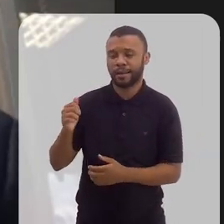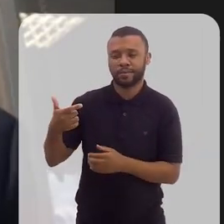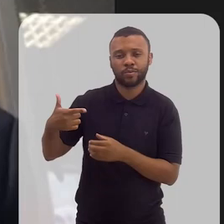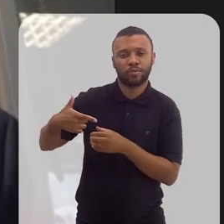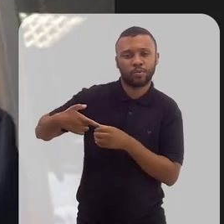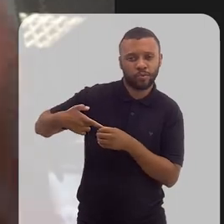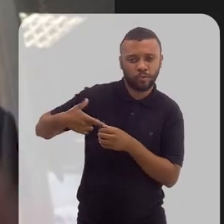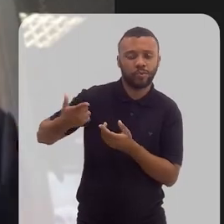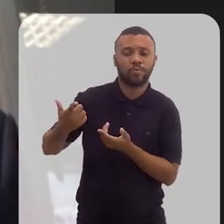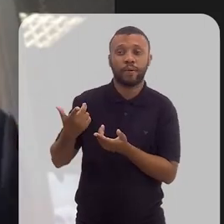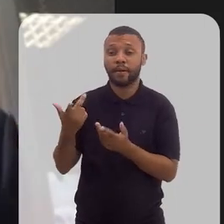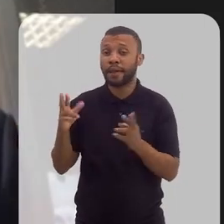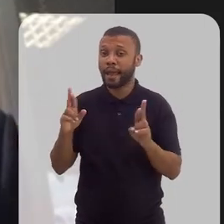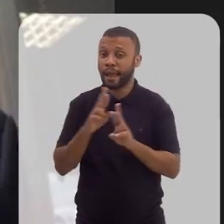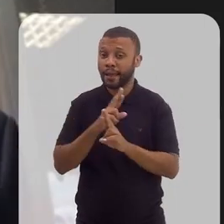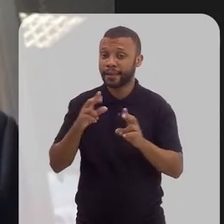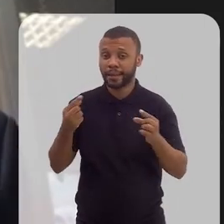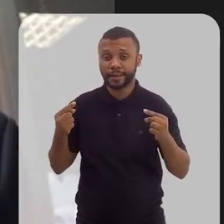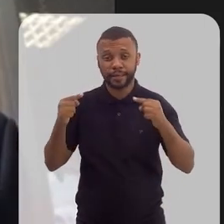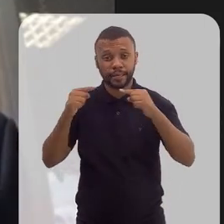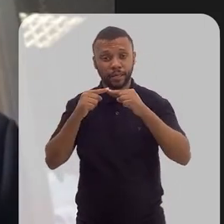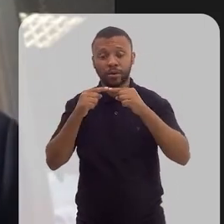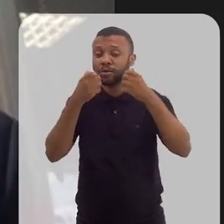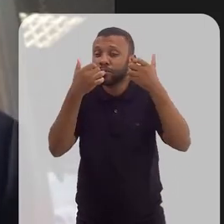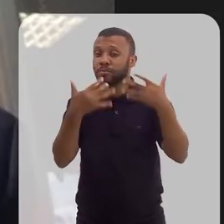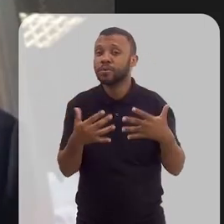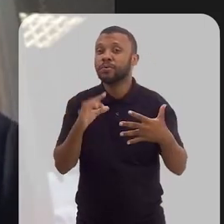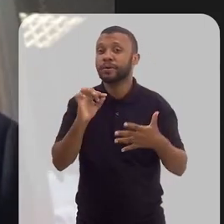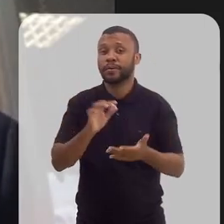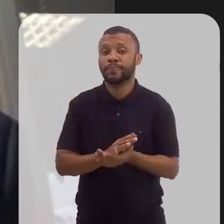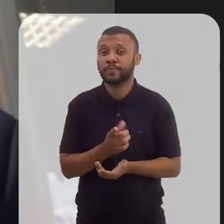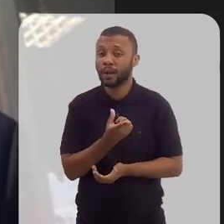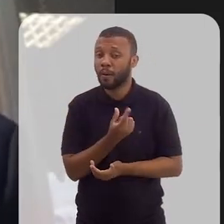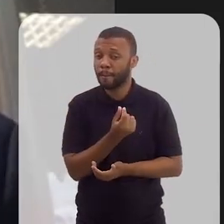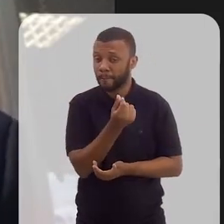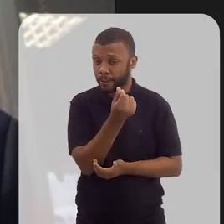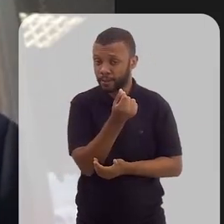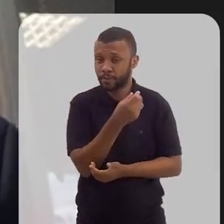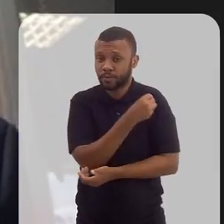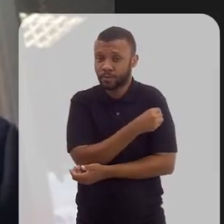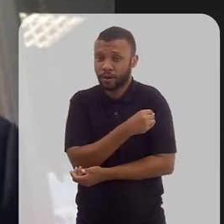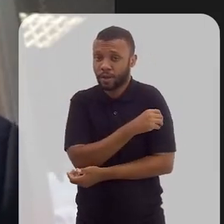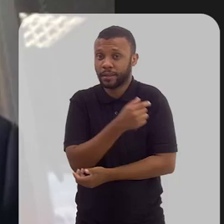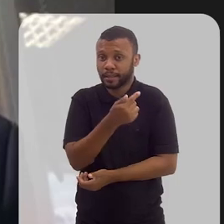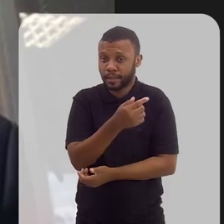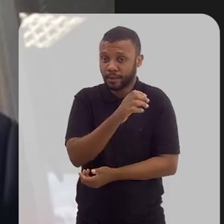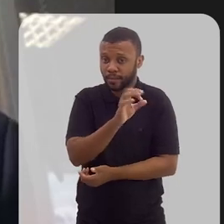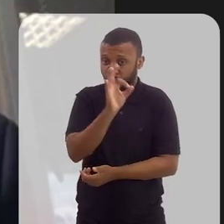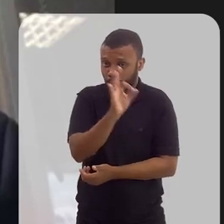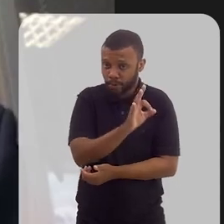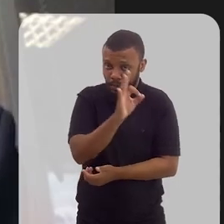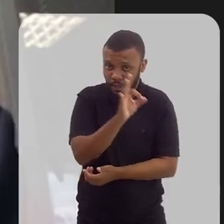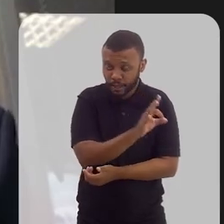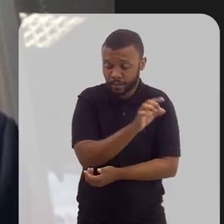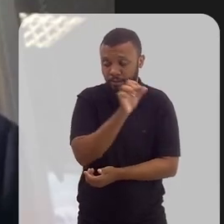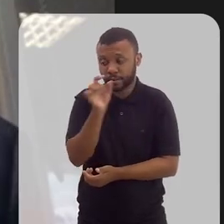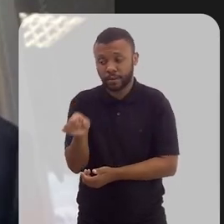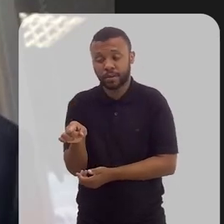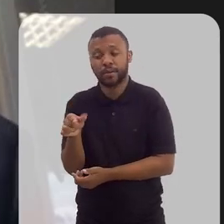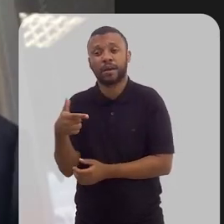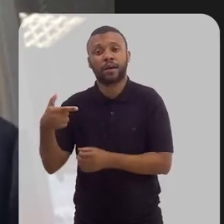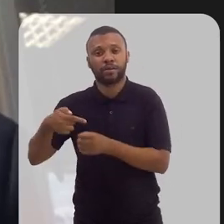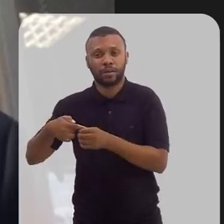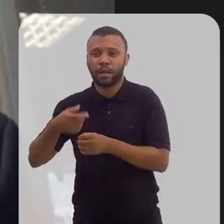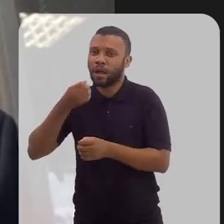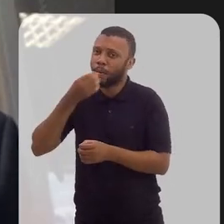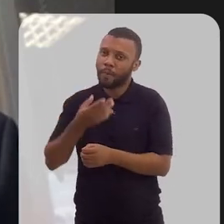relação, na média, você coloca o seguinte: se o preço do etanol tiver até 70% do preço da gasolina, vale a pena você